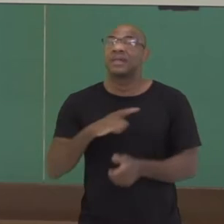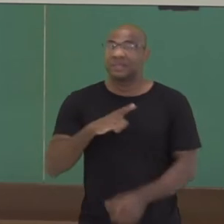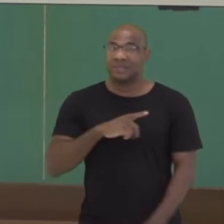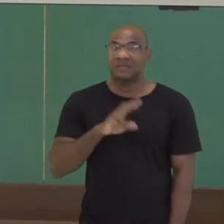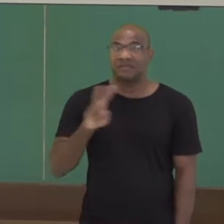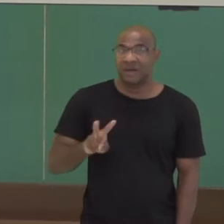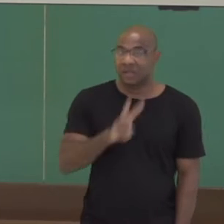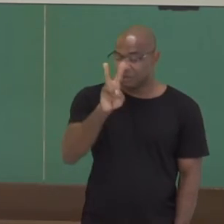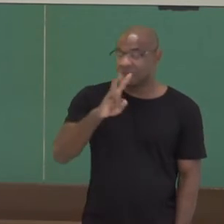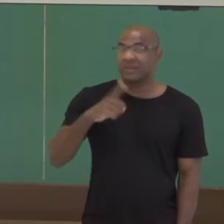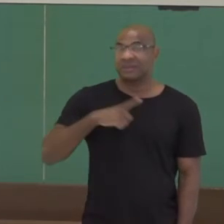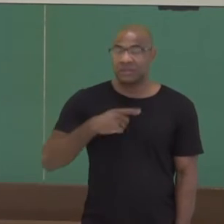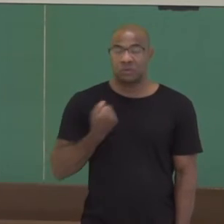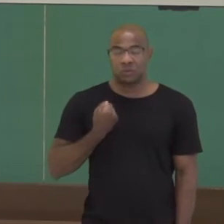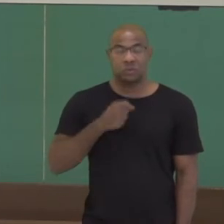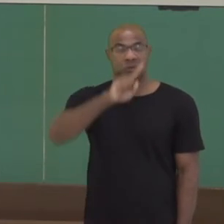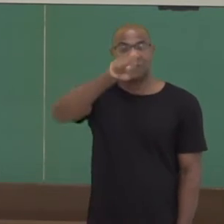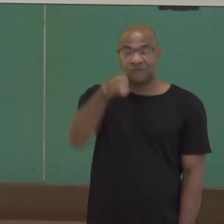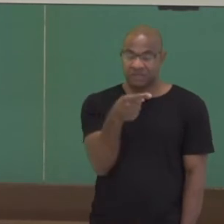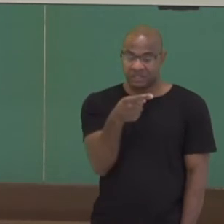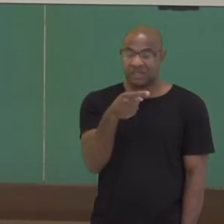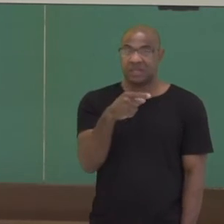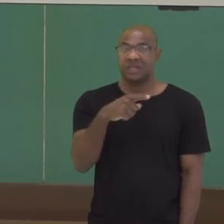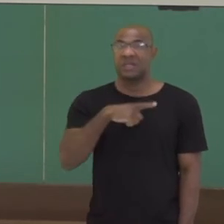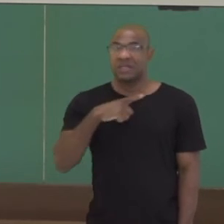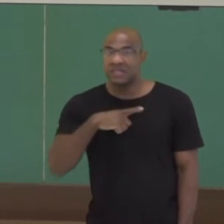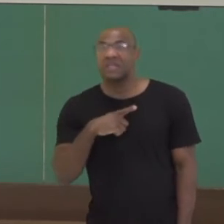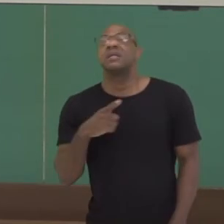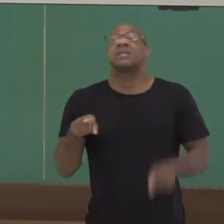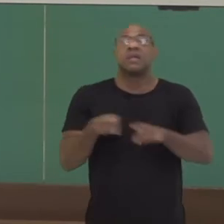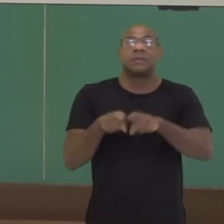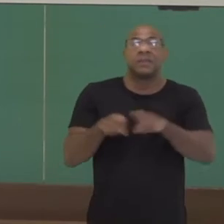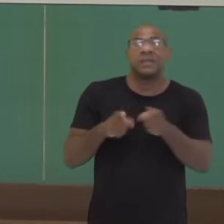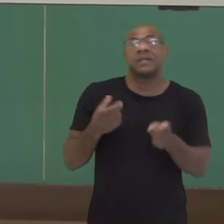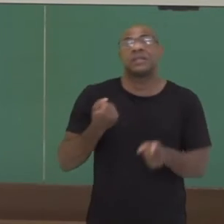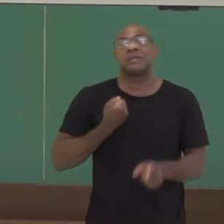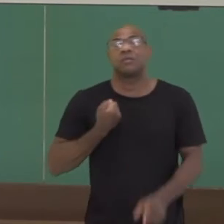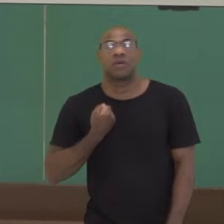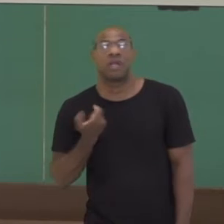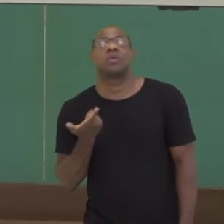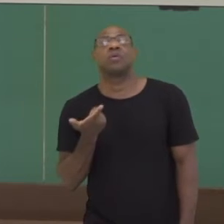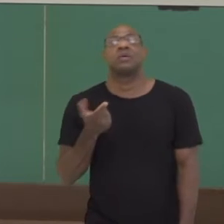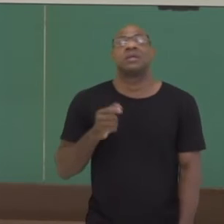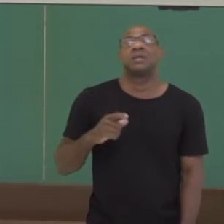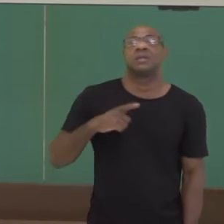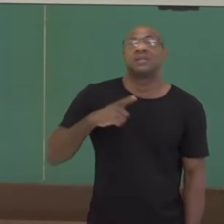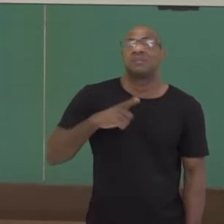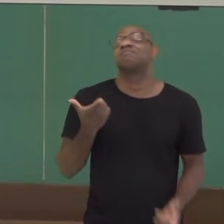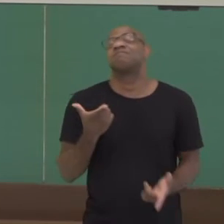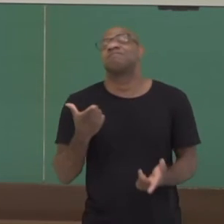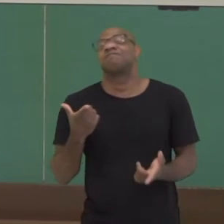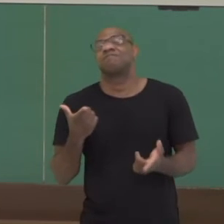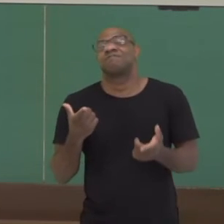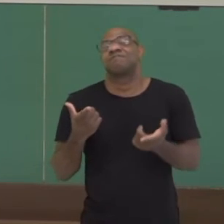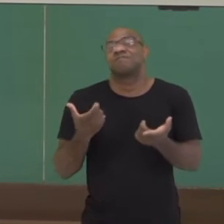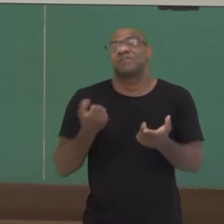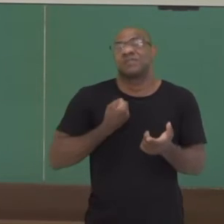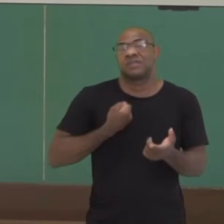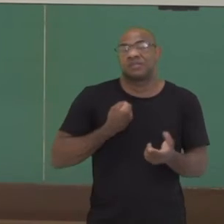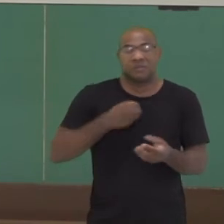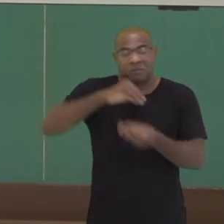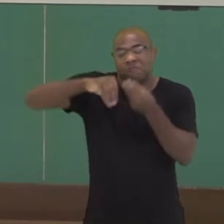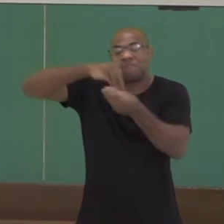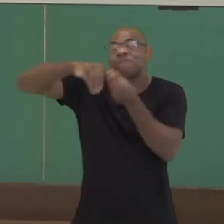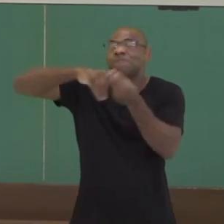estão na forma decimal e valores como z, por exemplo, que está na sua forma